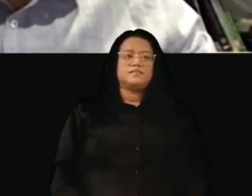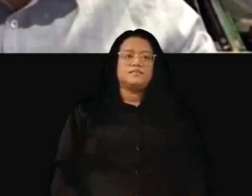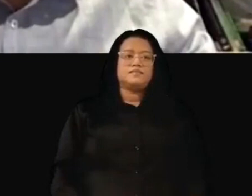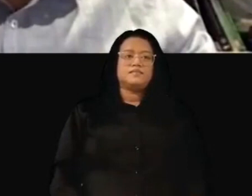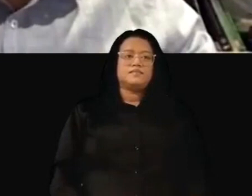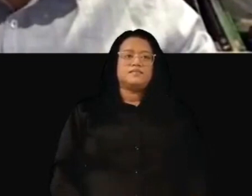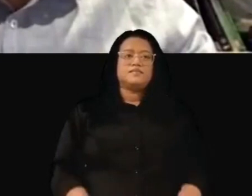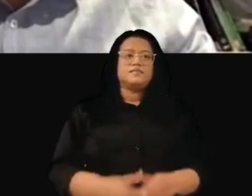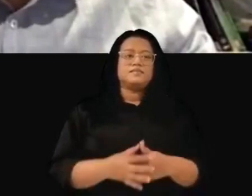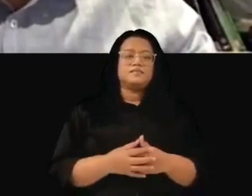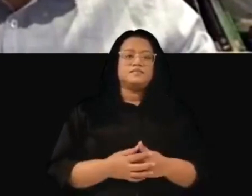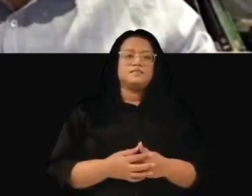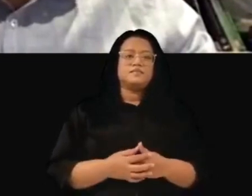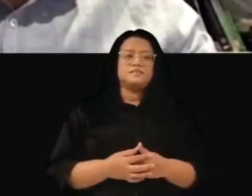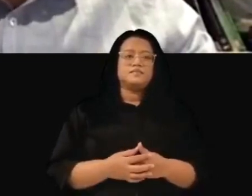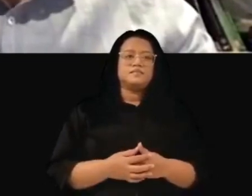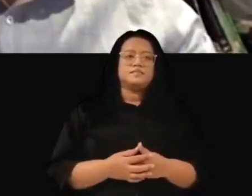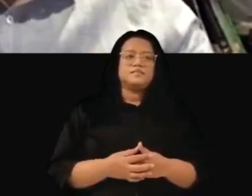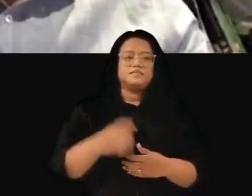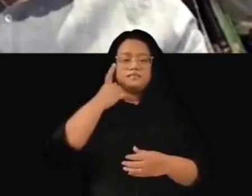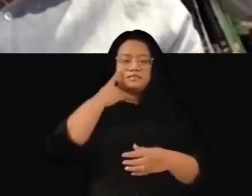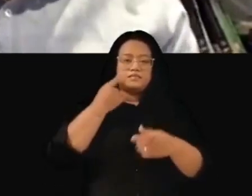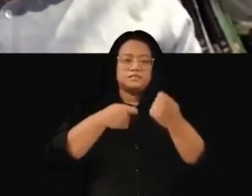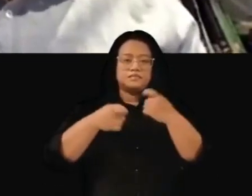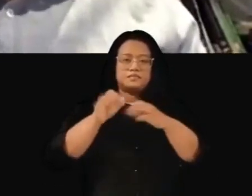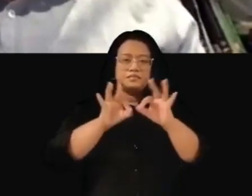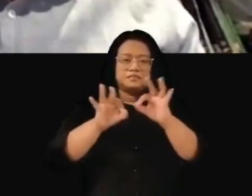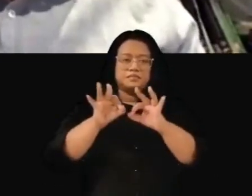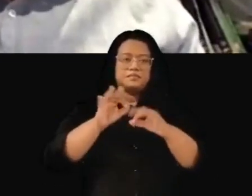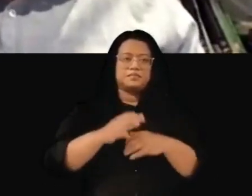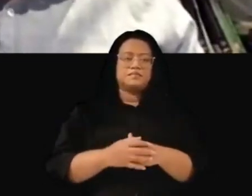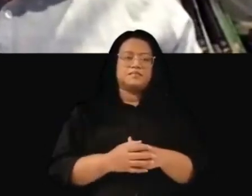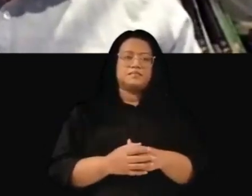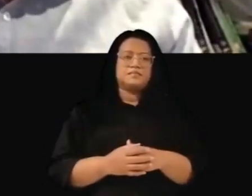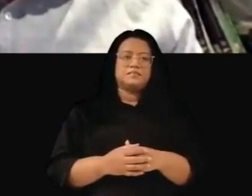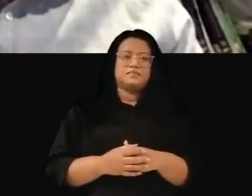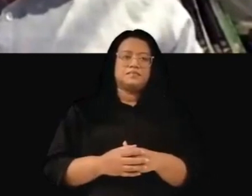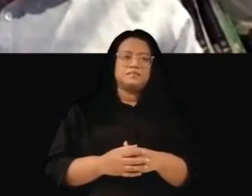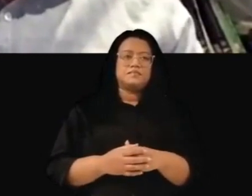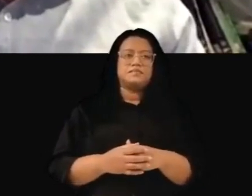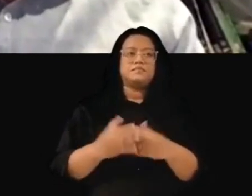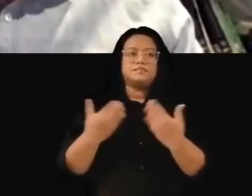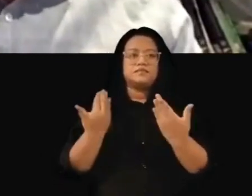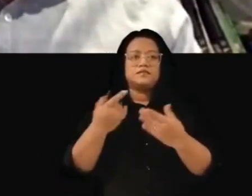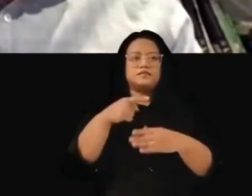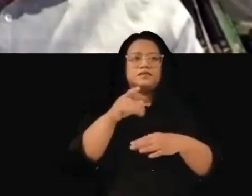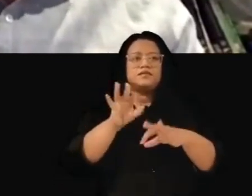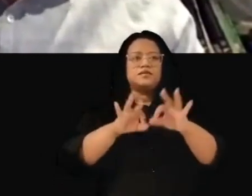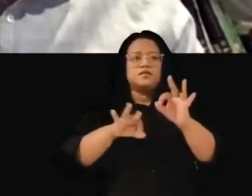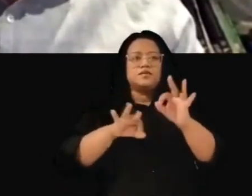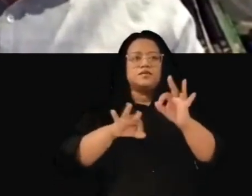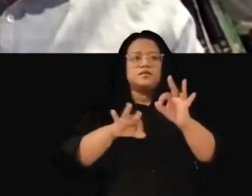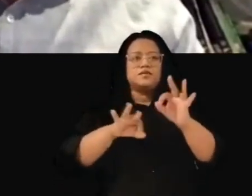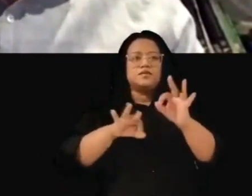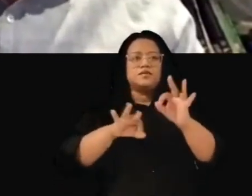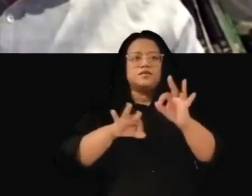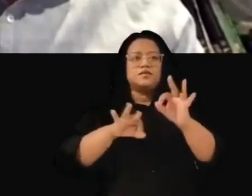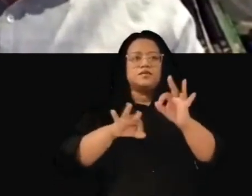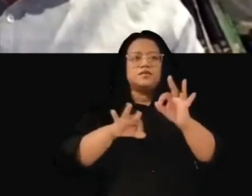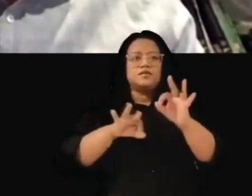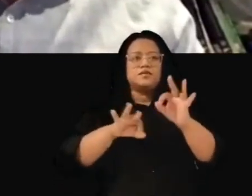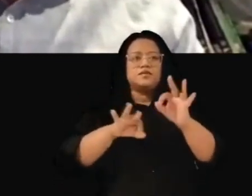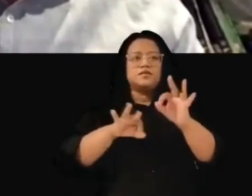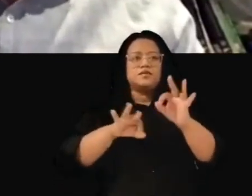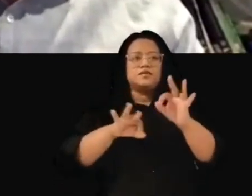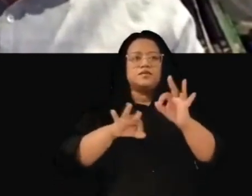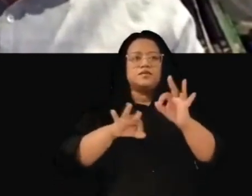opção Entrar em tela cheia. Isso. Então, eu organizei a conversa, né, Na esquerda, a